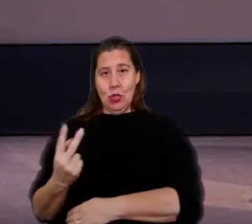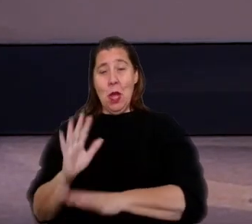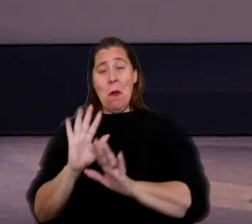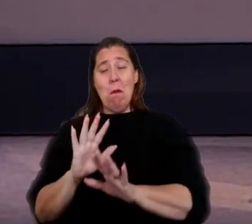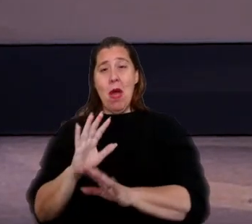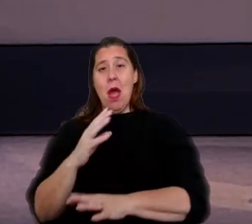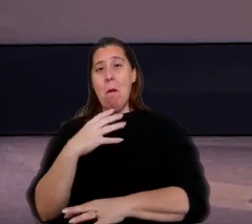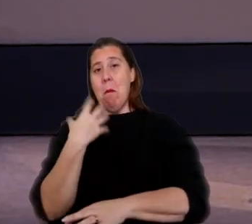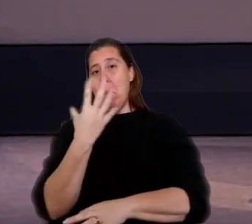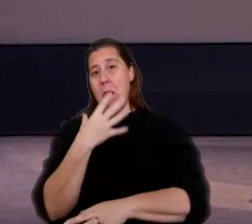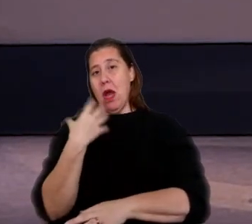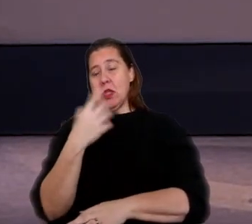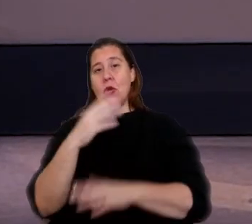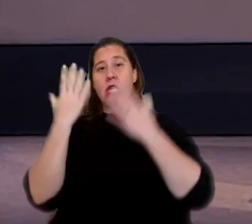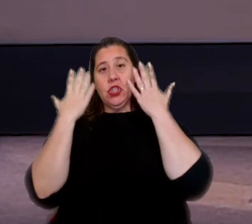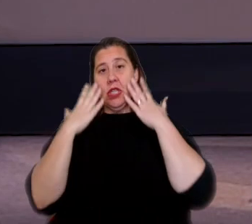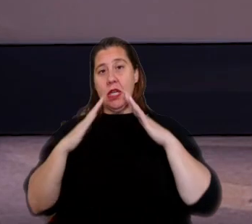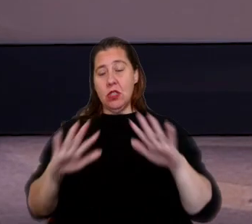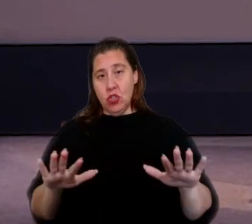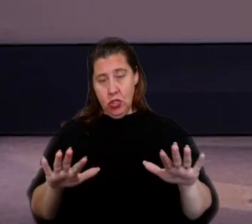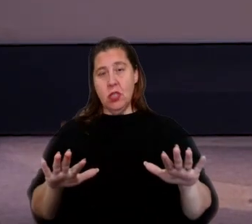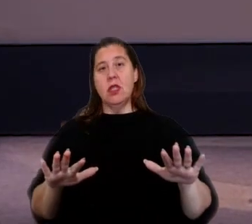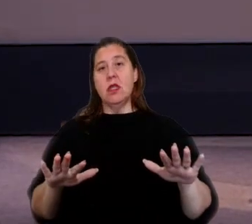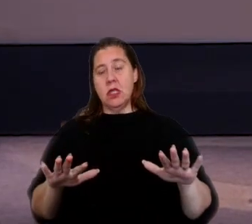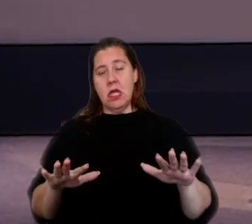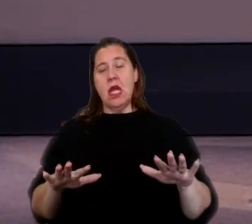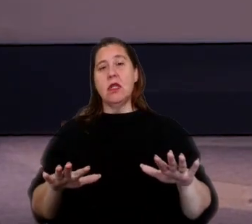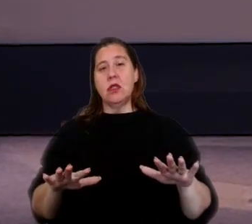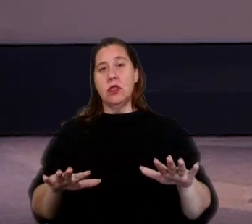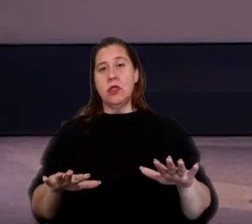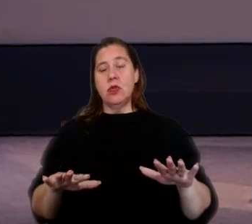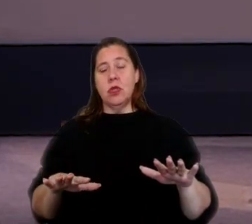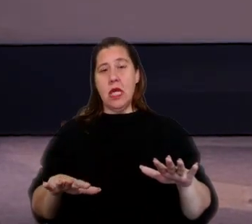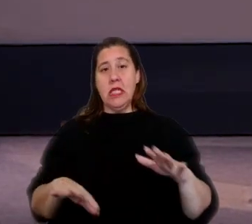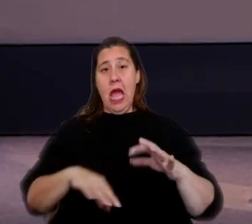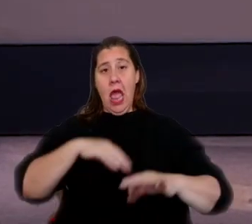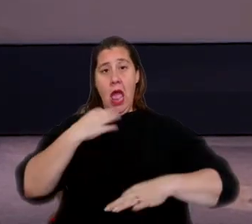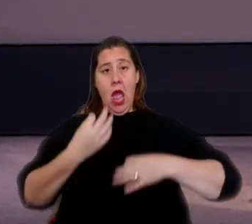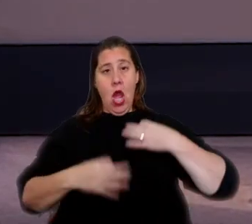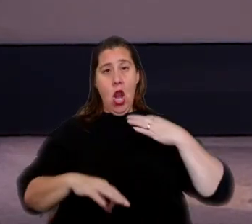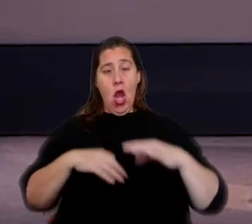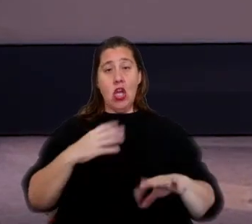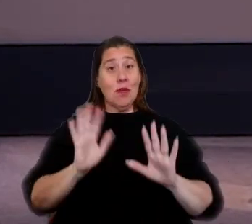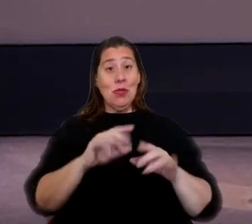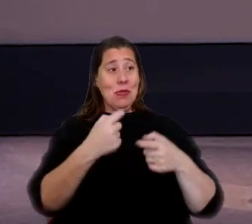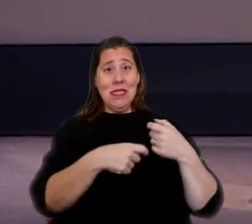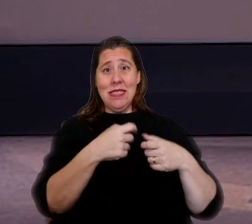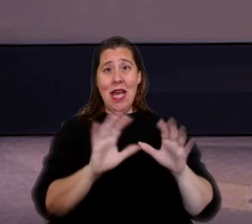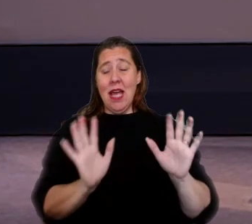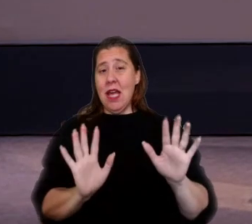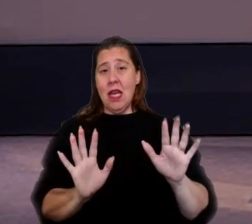dois. Paixão que é de natureza erótica, como toda paixão, mas não